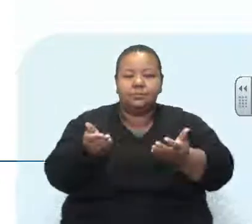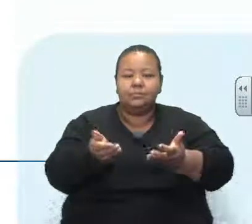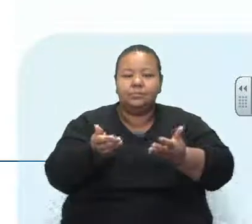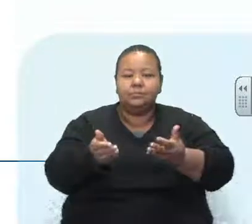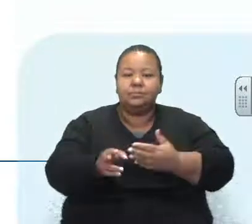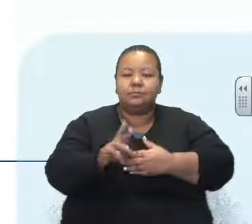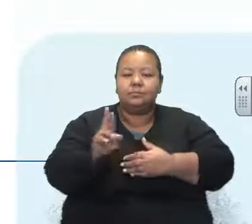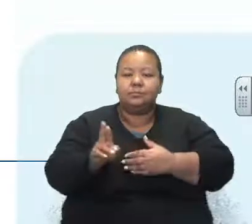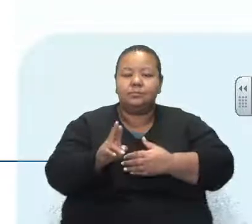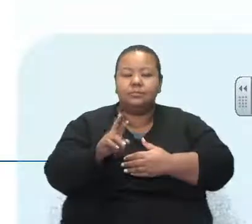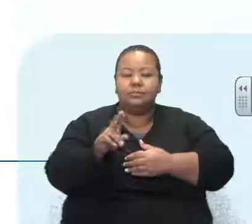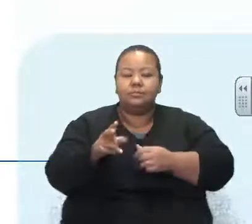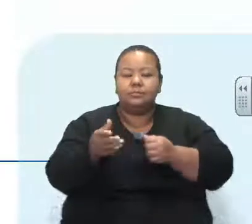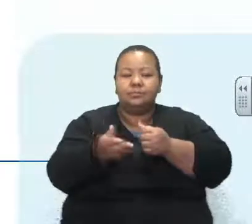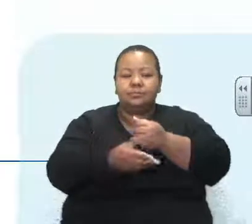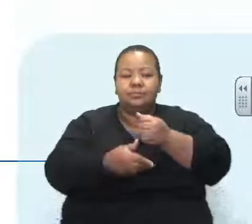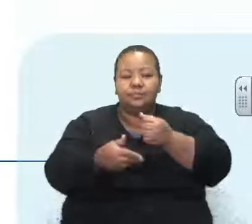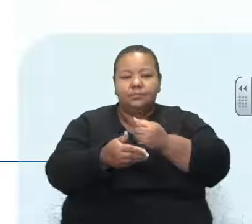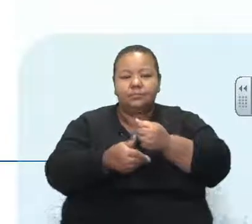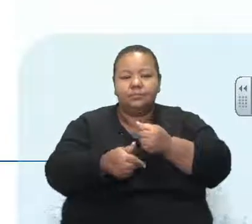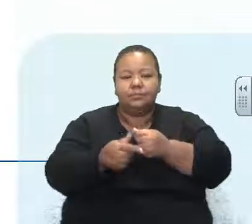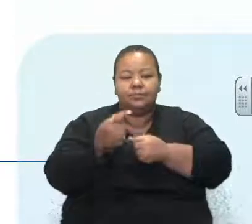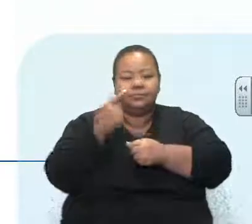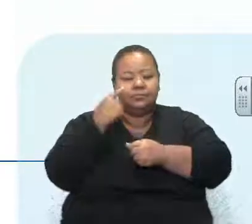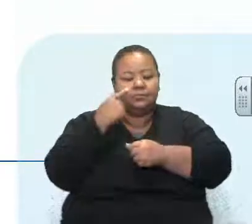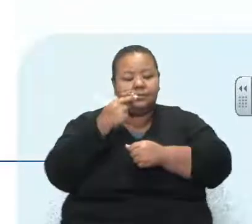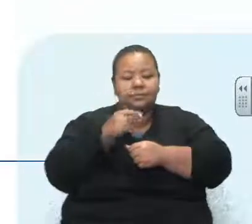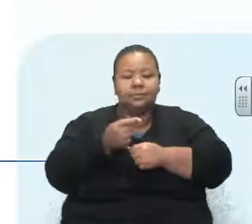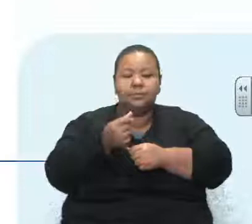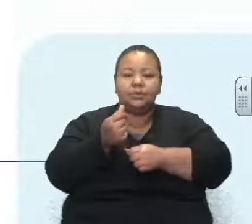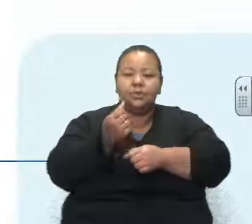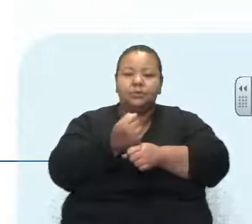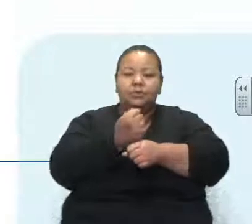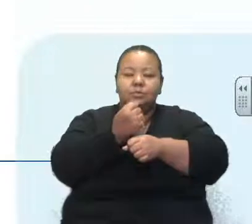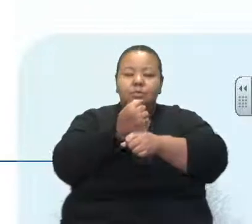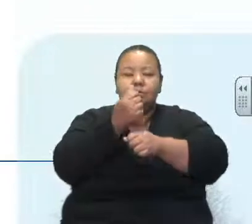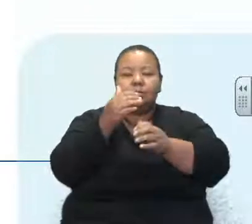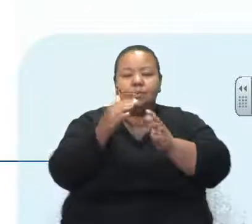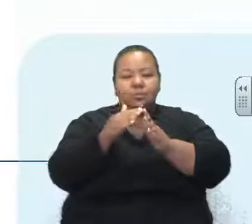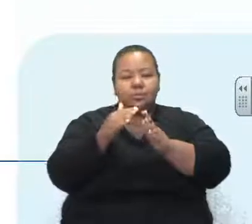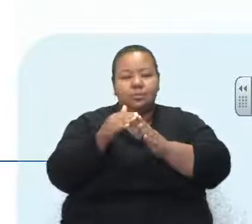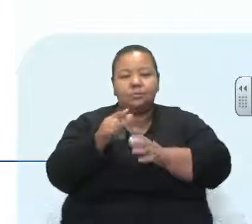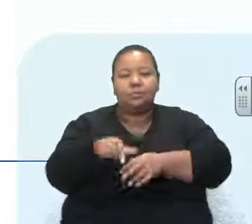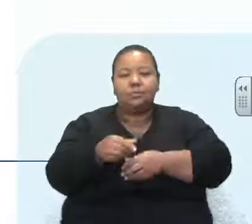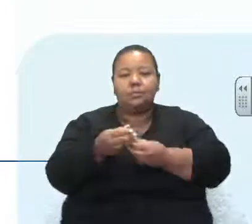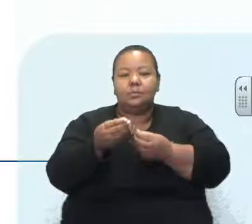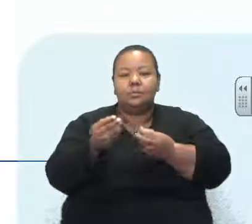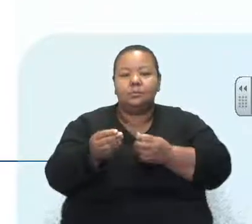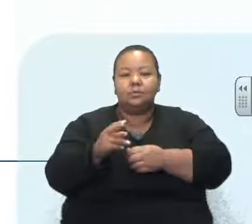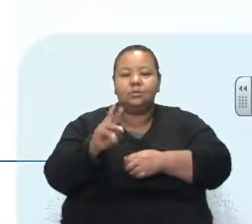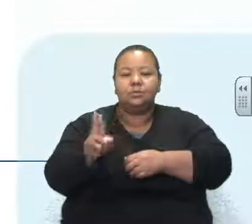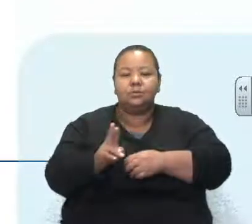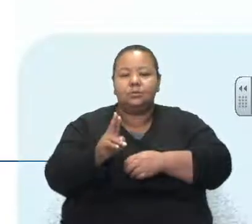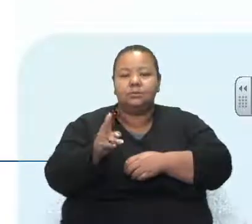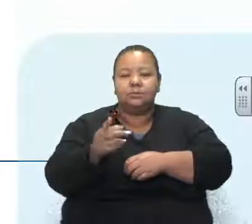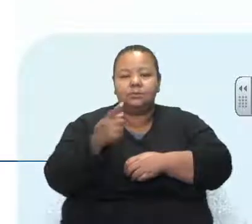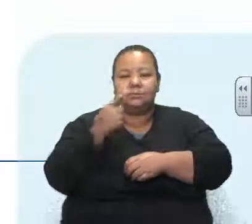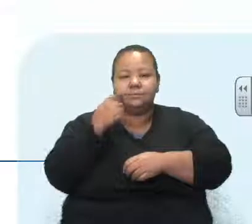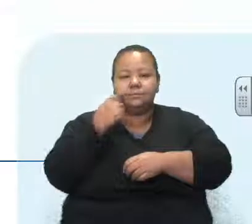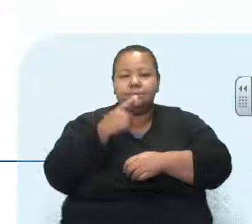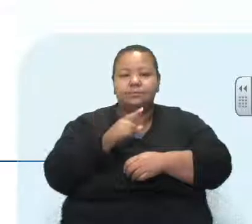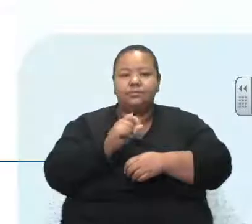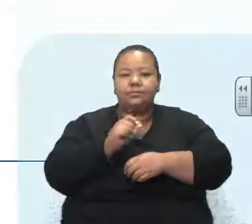utilizado muito como base para o custo da construção civil, né? Ele é muito utilizado. E aí nós temos o